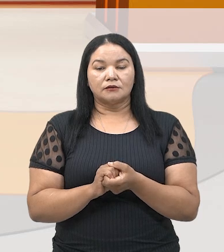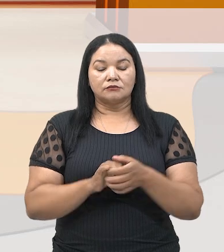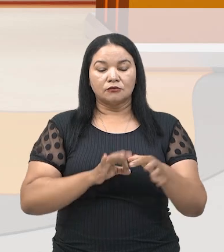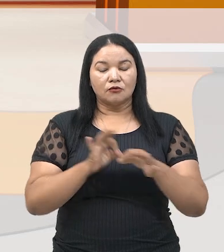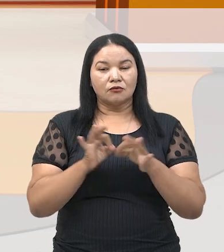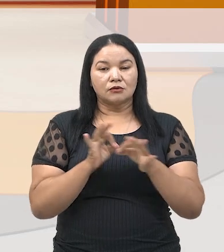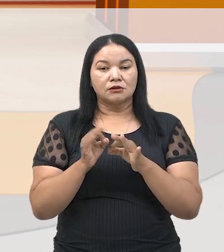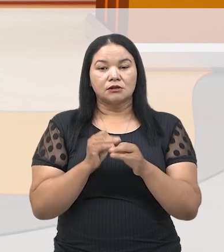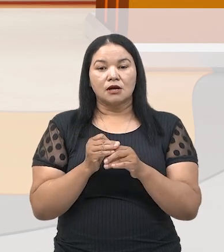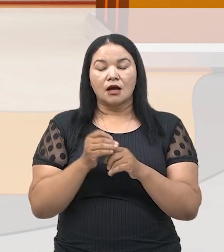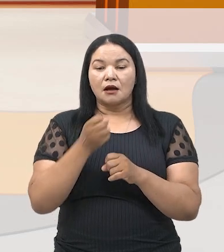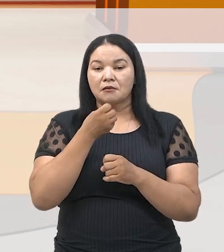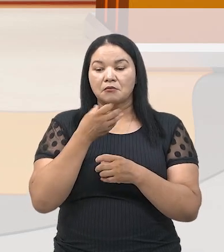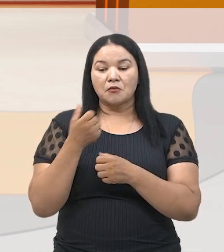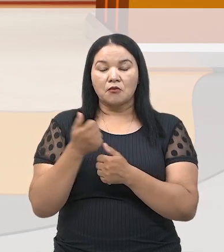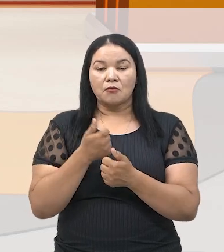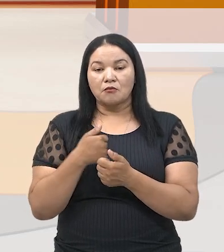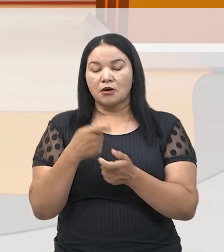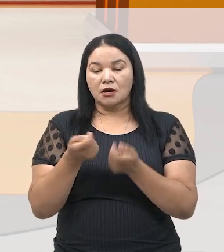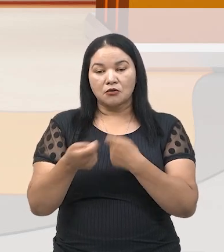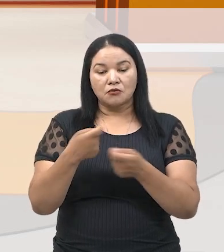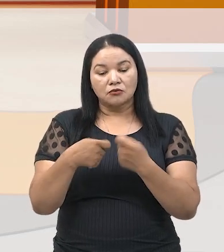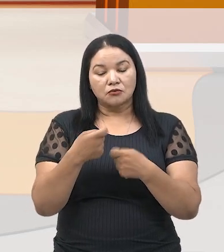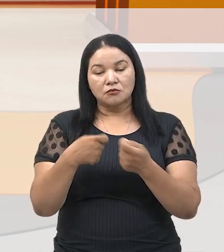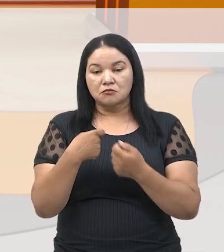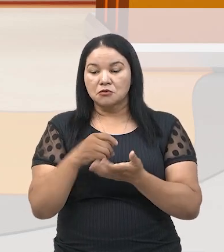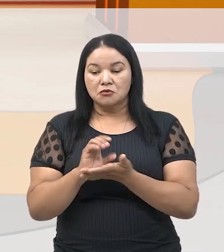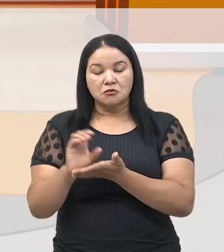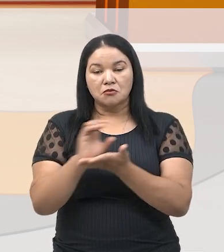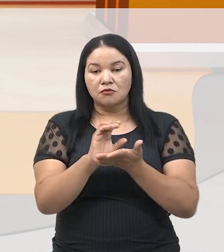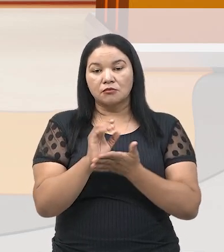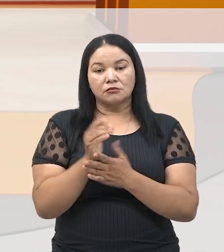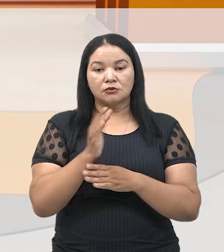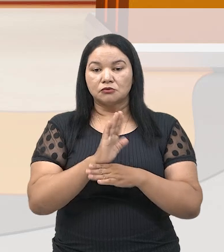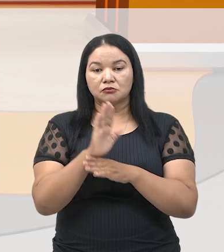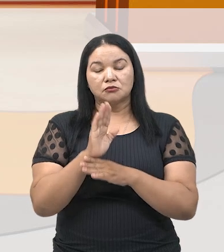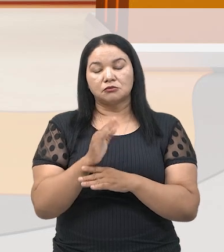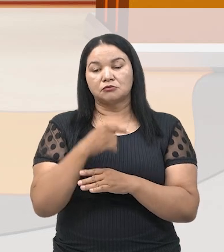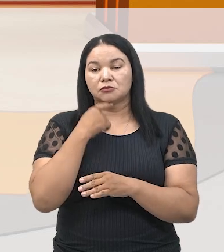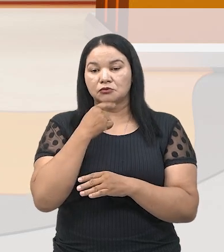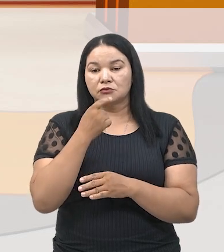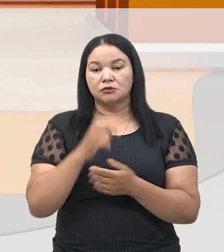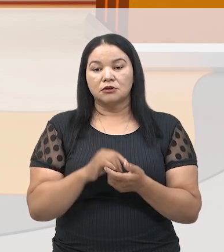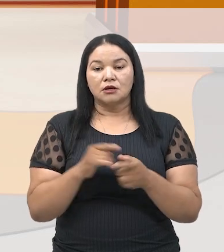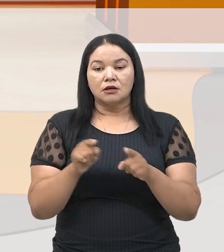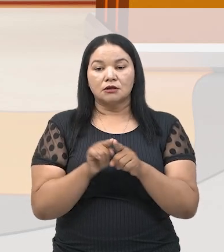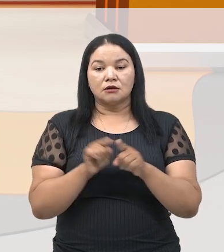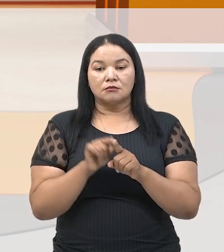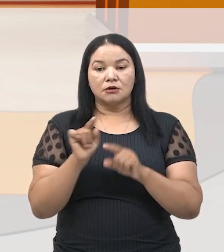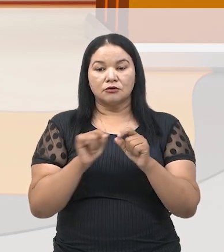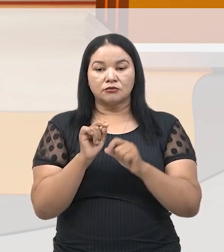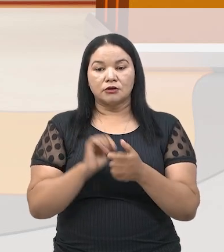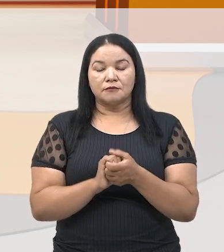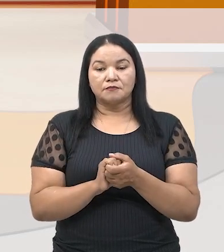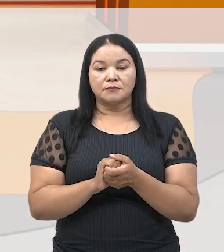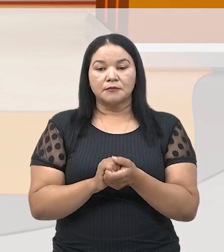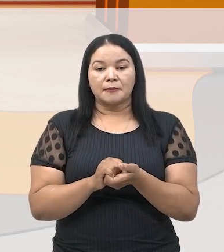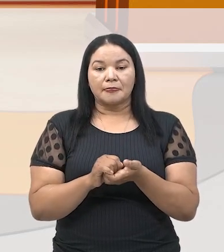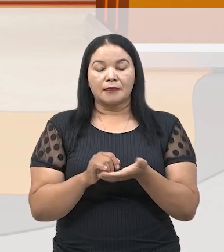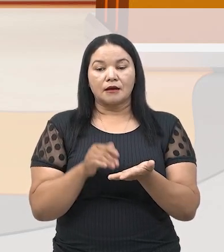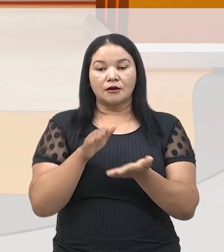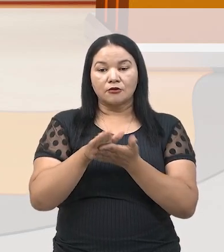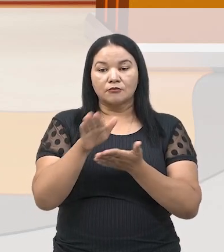dando benefícios para a economia brasileira. Haverá também a impressão desmedida de papel moeda, ou